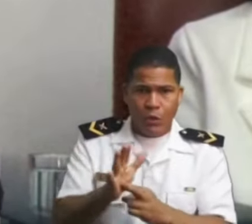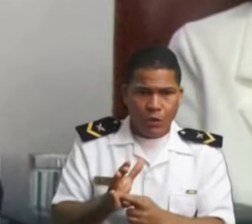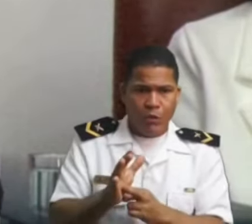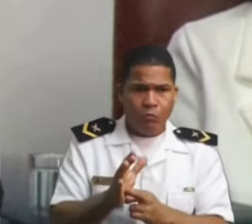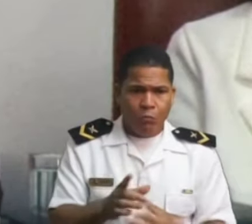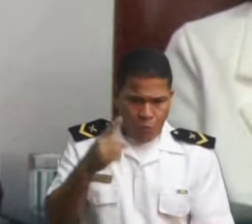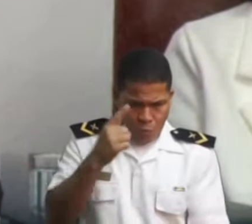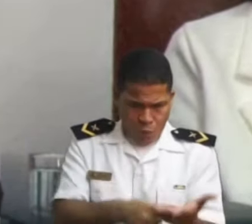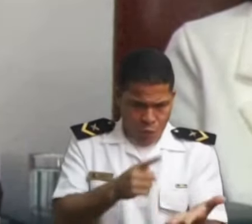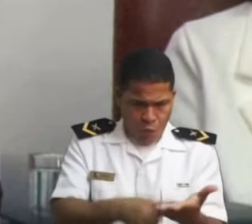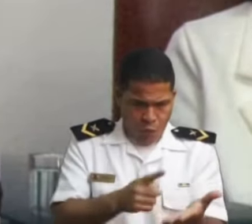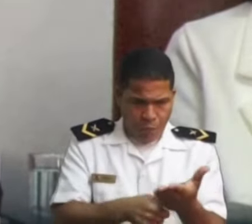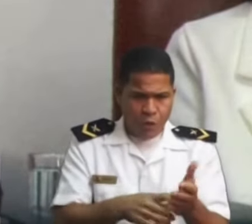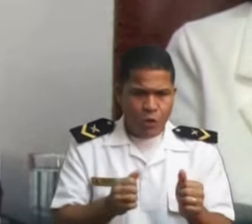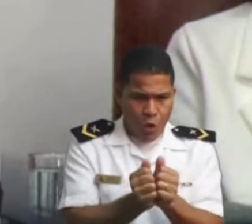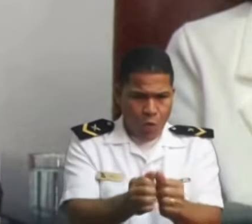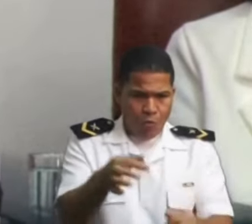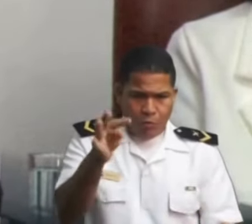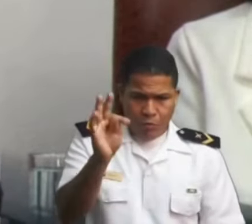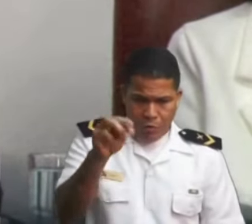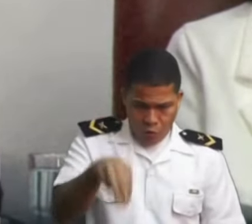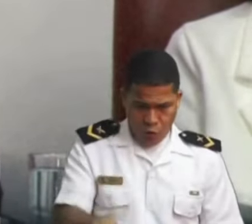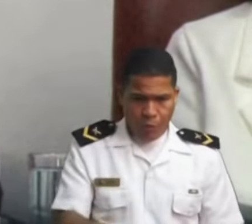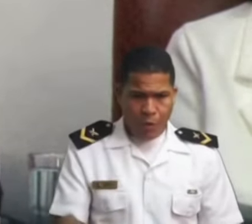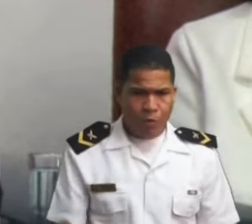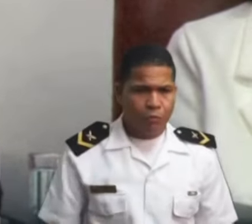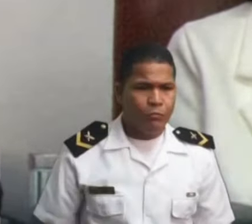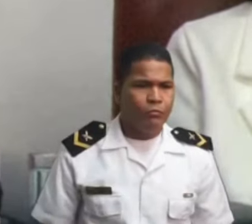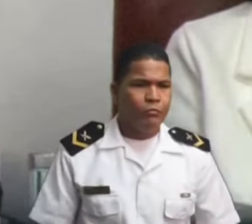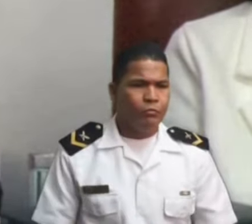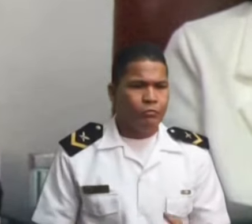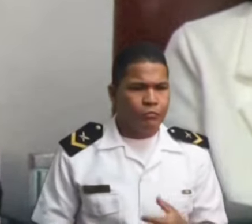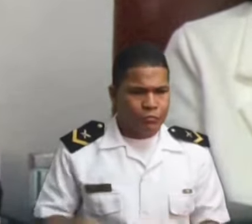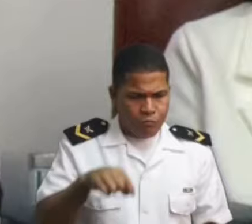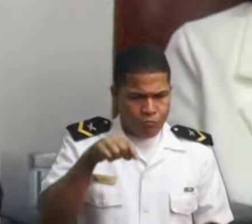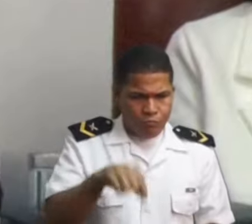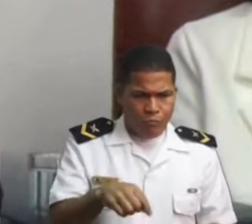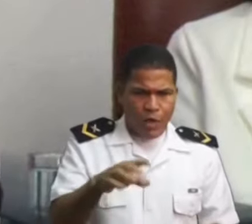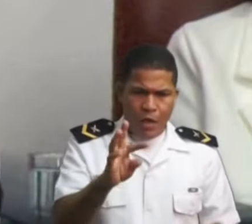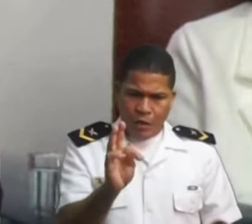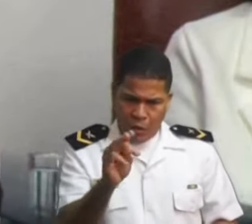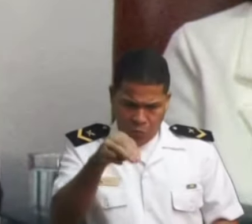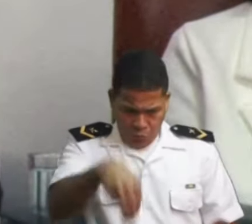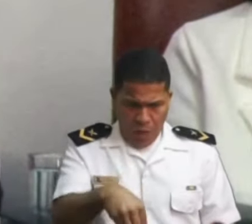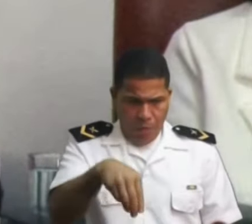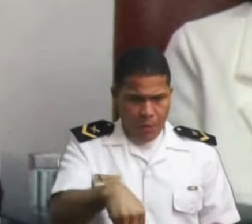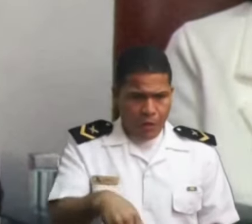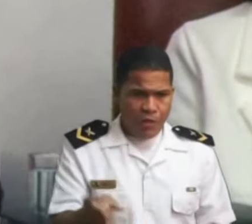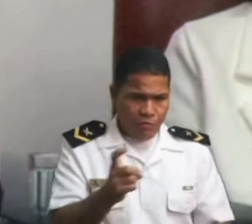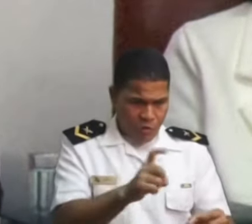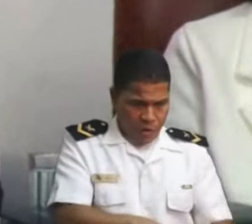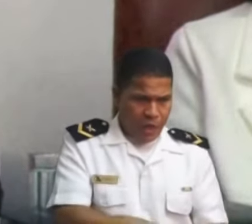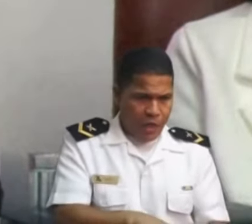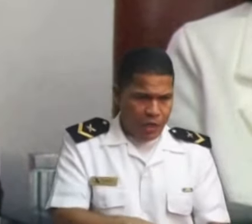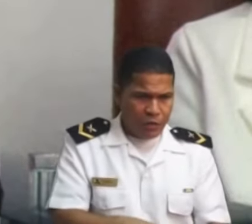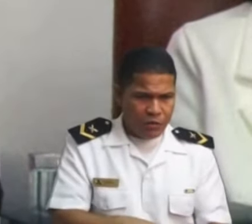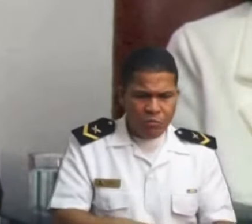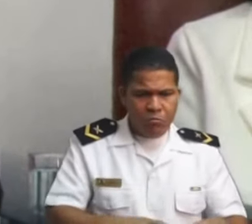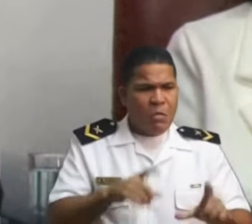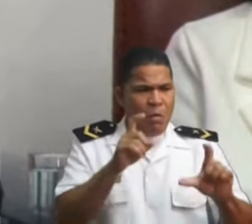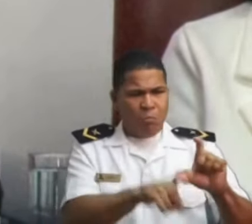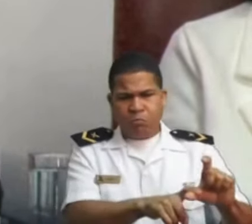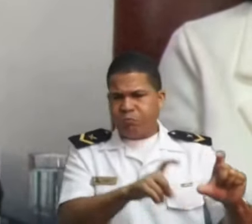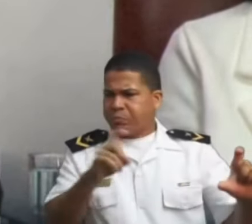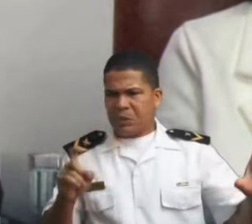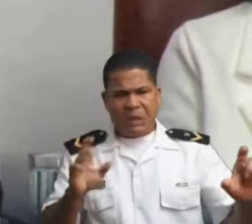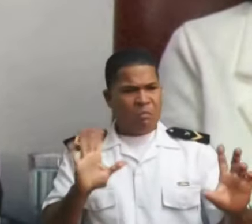em função de sua origem e de seu funcionamento, aqui no interior deste prédio, e que de forma independente